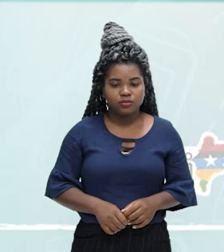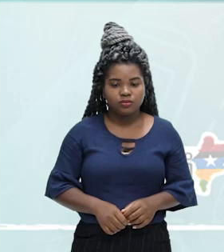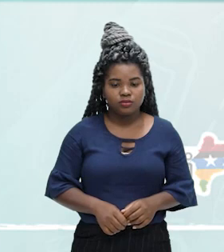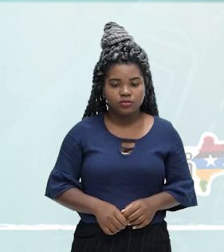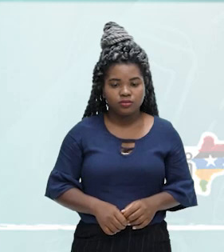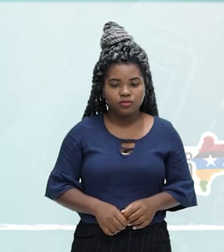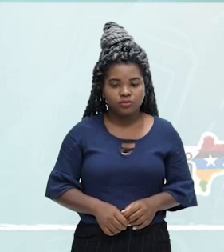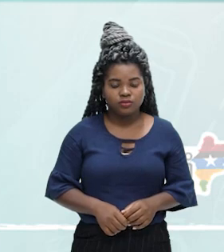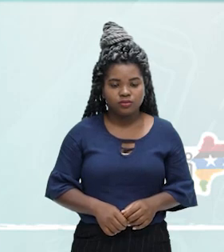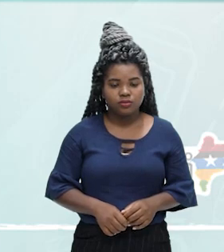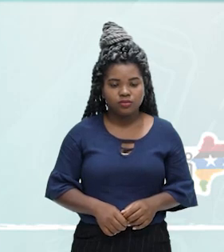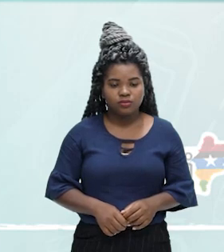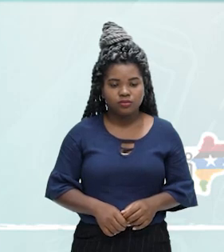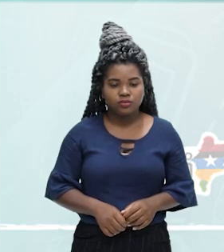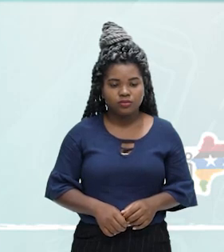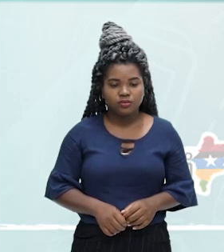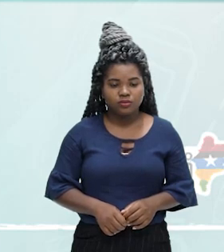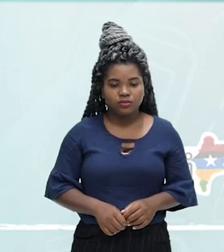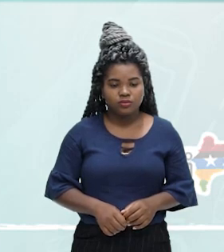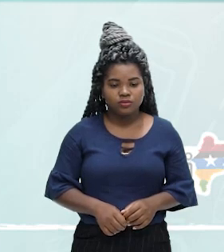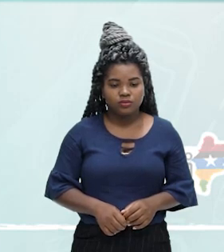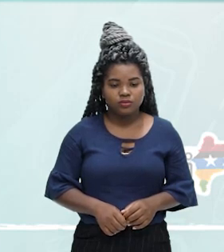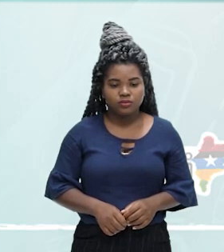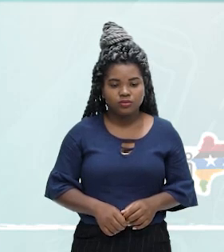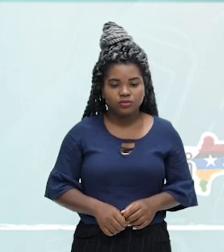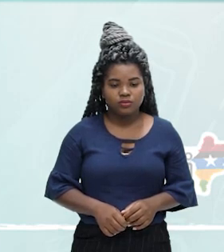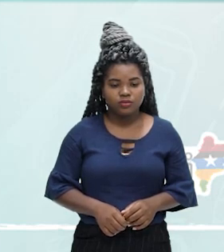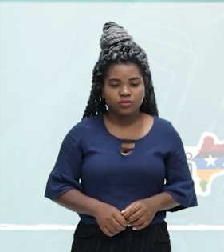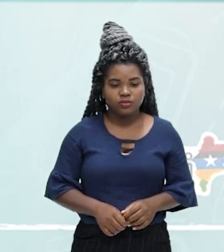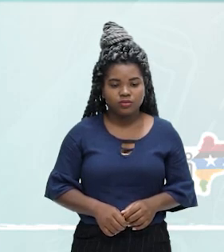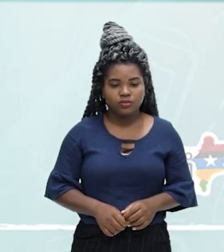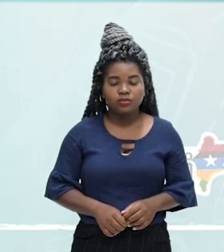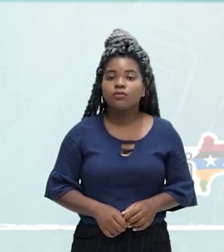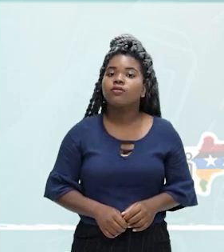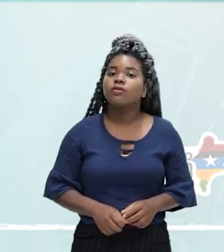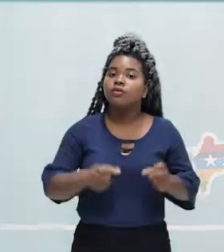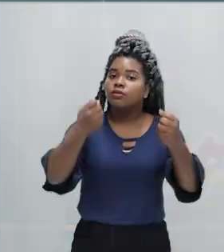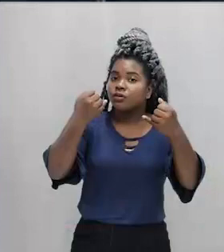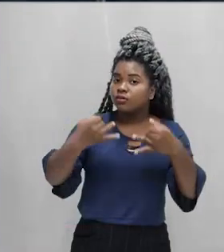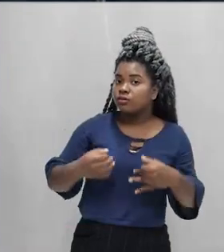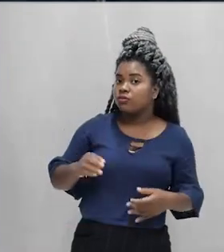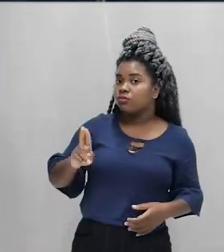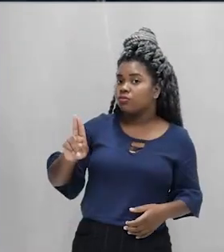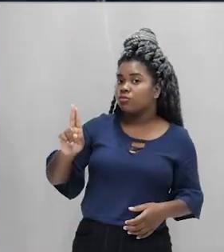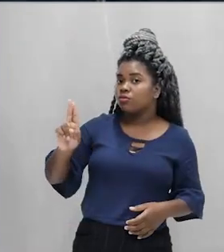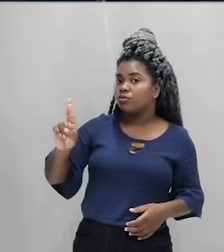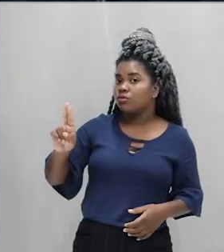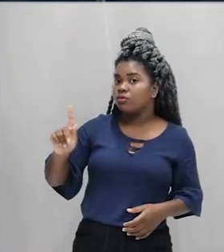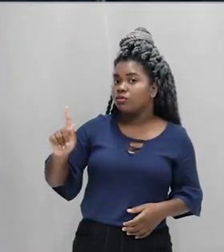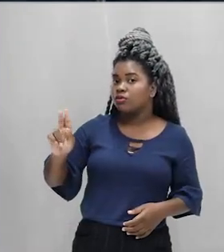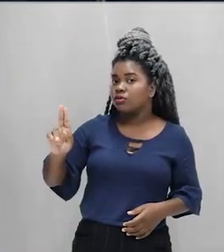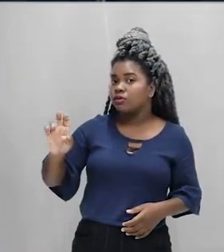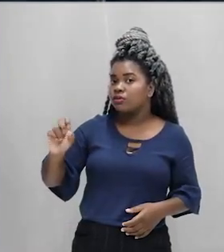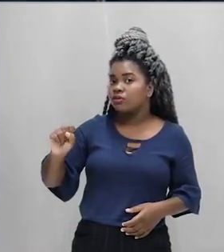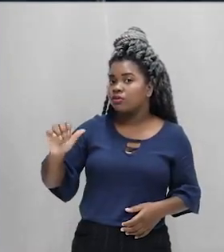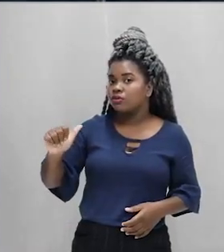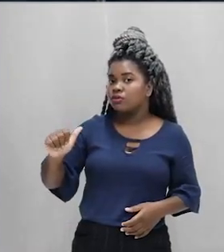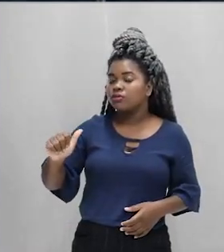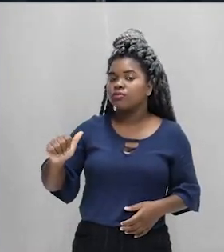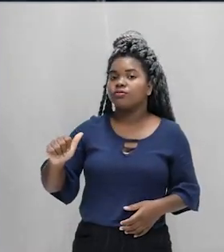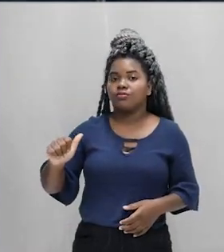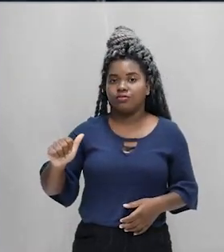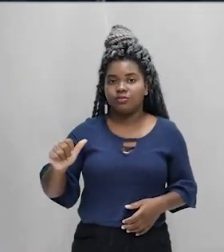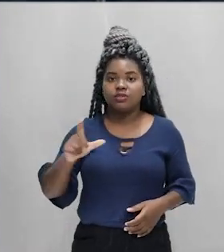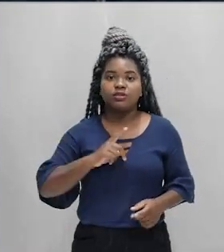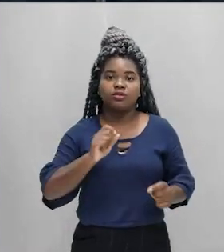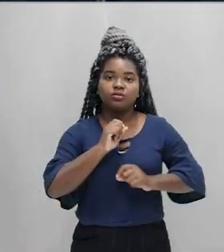importaram da França as teorias positivistas do século XIX. Quando eu falo burgueses progressistas, a gente já tem aqui uma nova vertente dessa